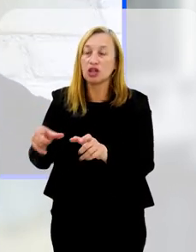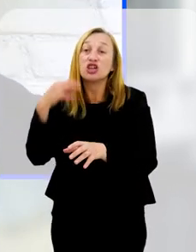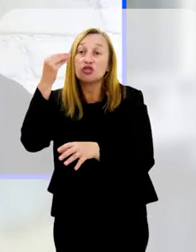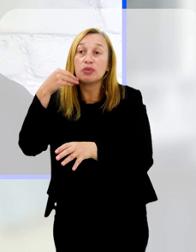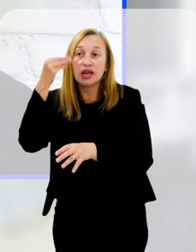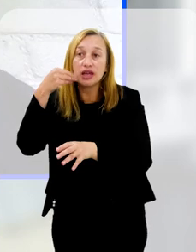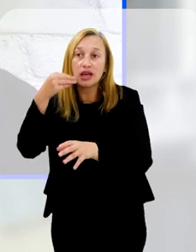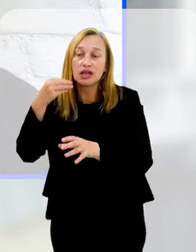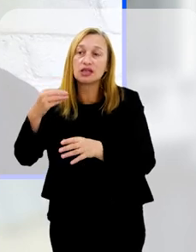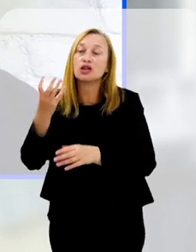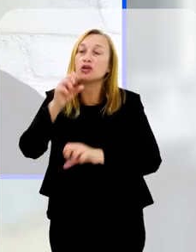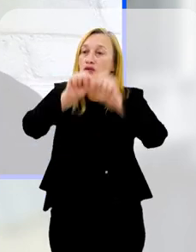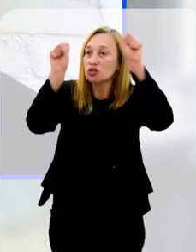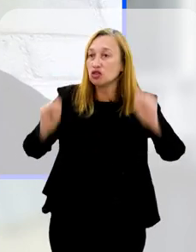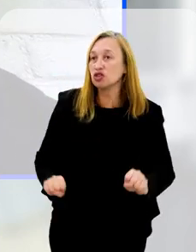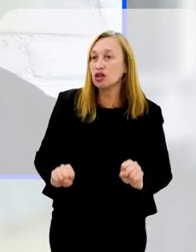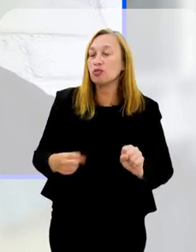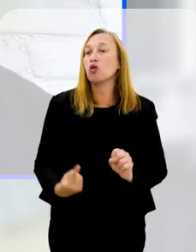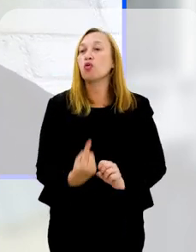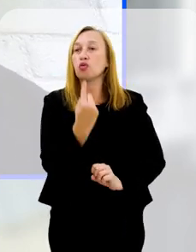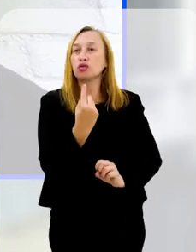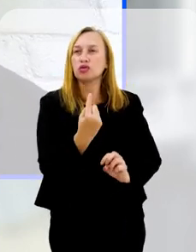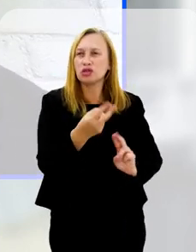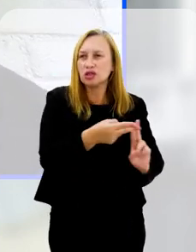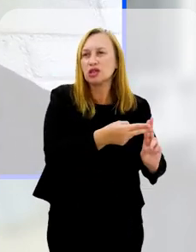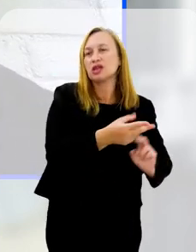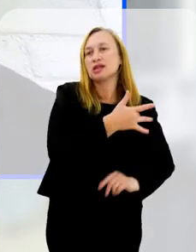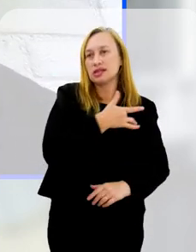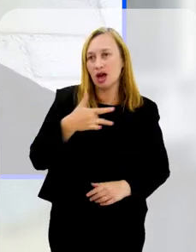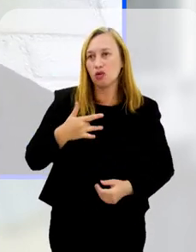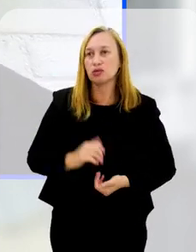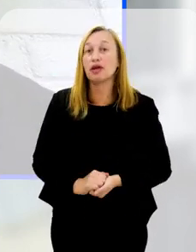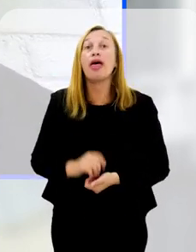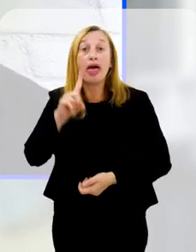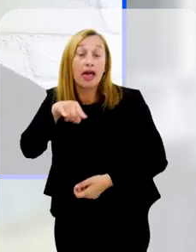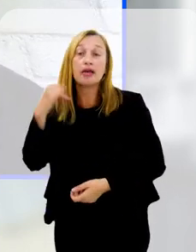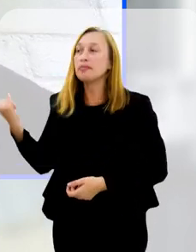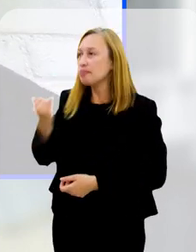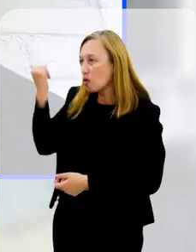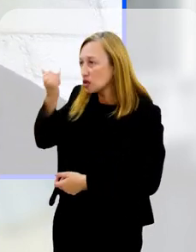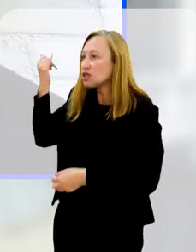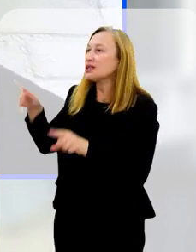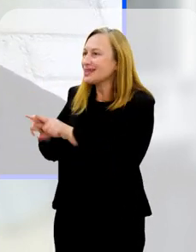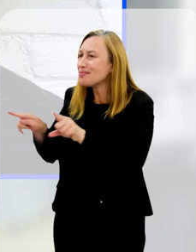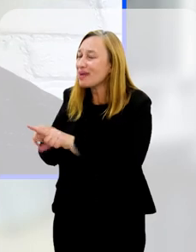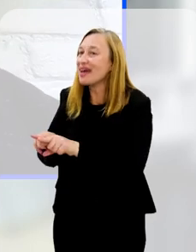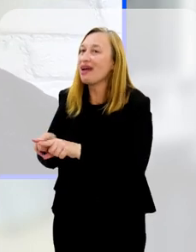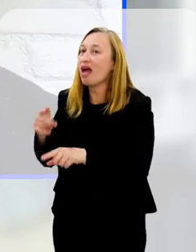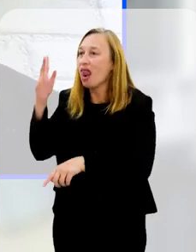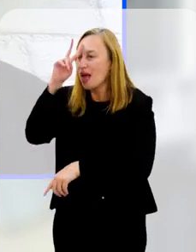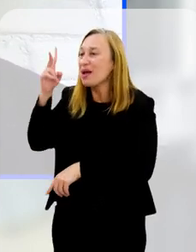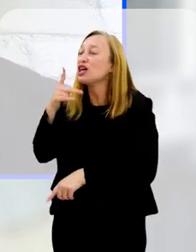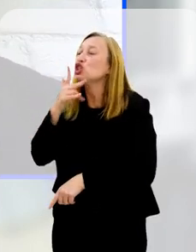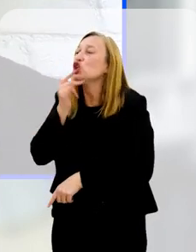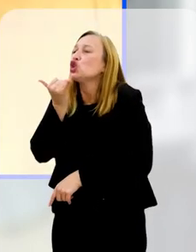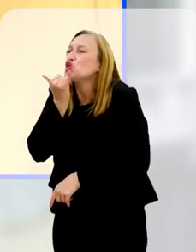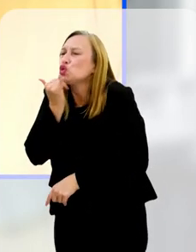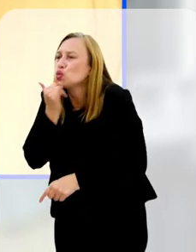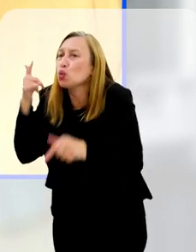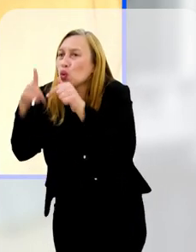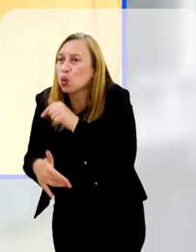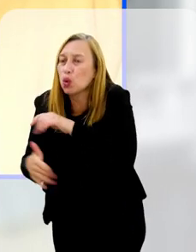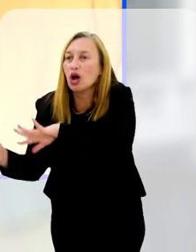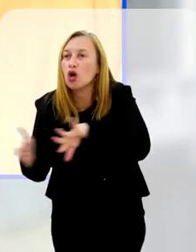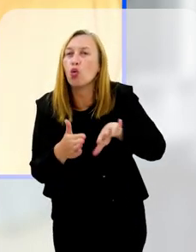emblemáticas na implementação do Sistema Único de Saúde. É importante lembrar, desculpe te